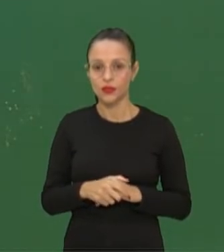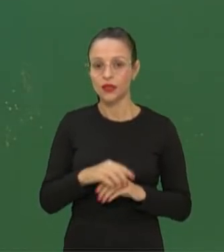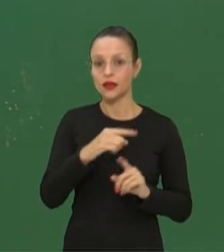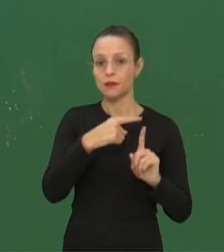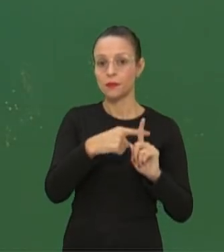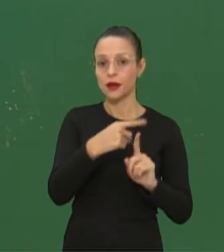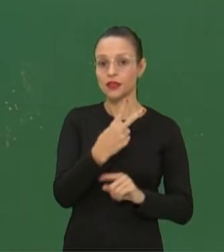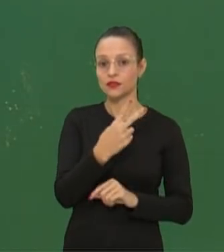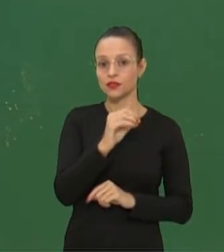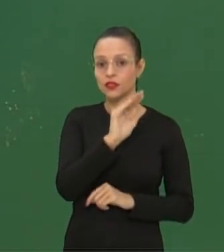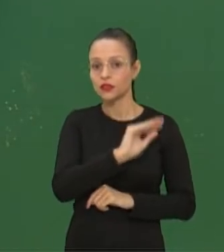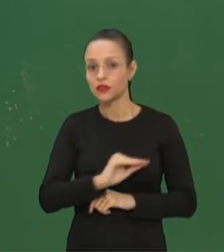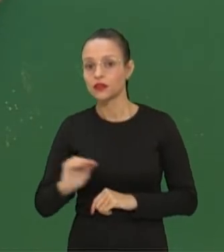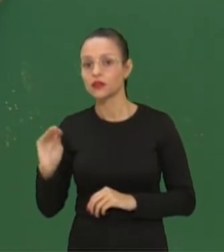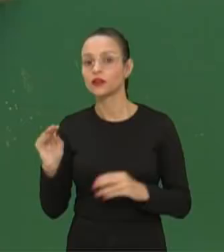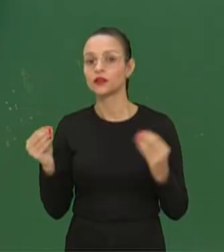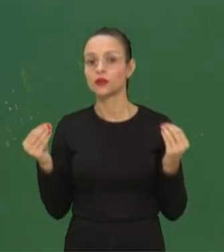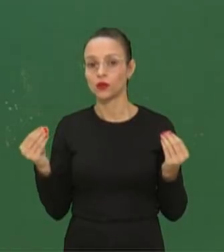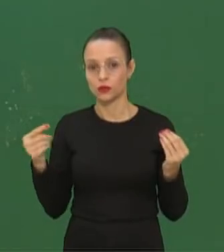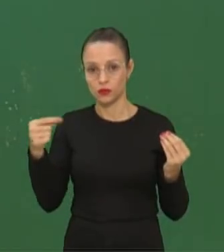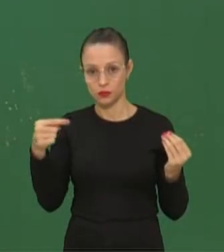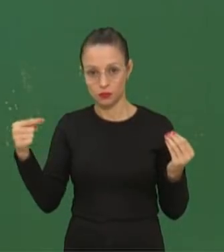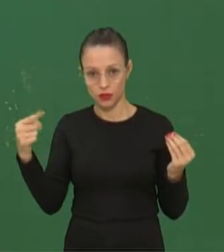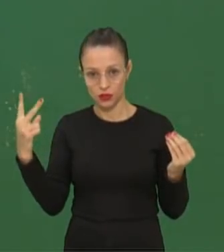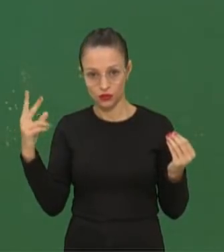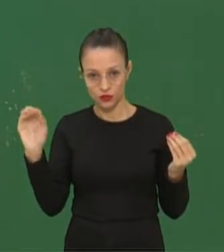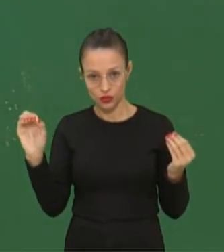outro lado como? Vai passar menos 20.